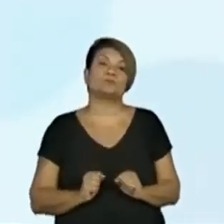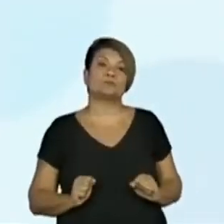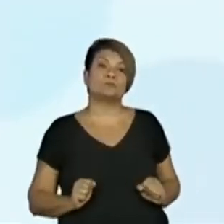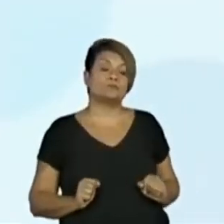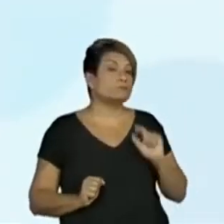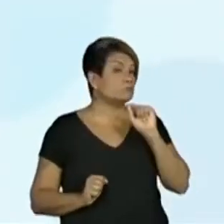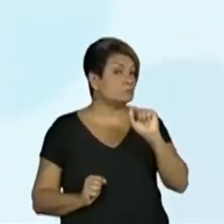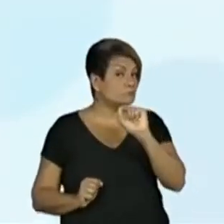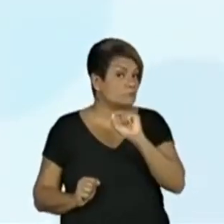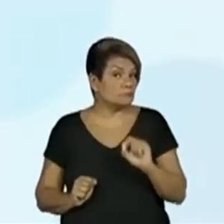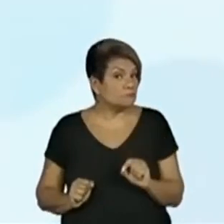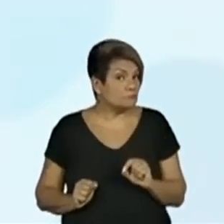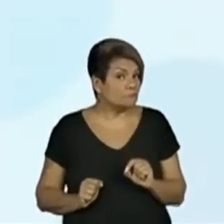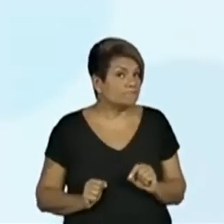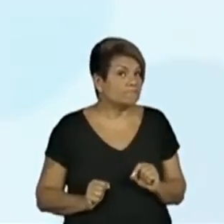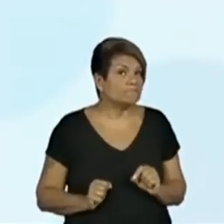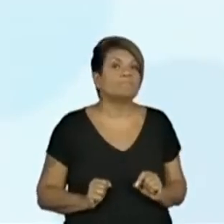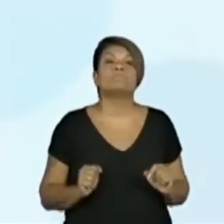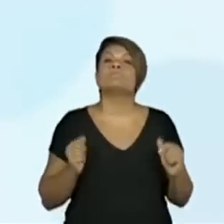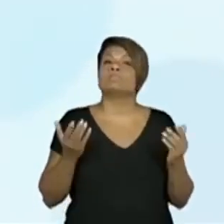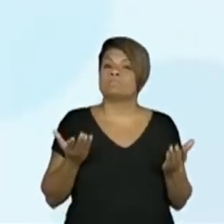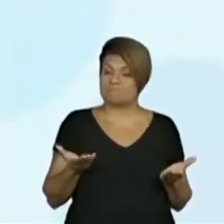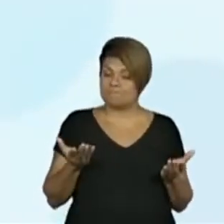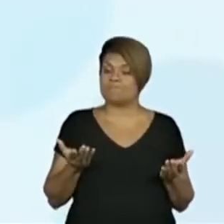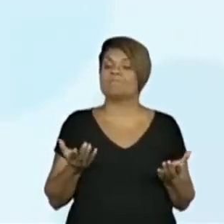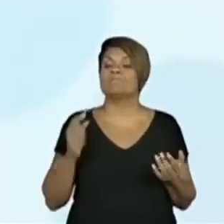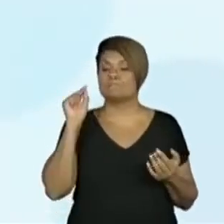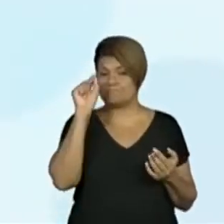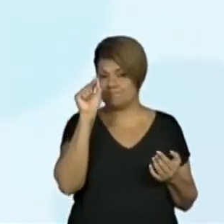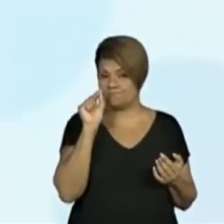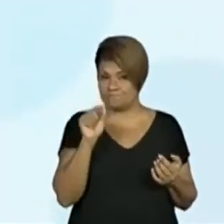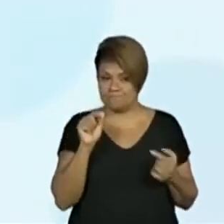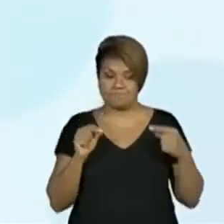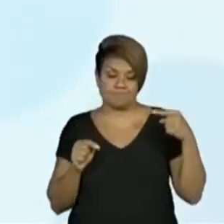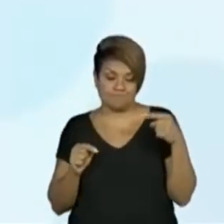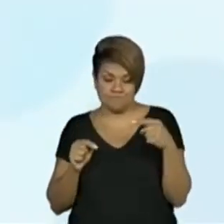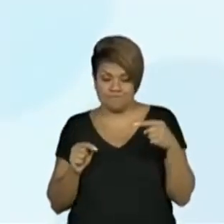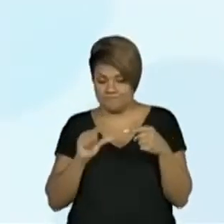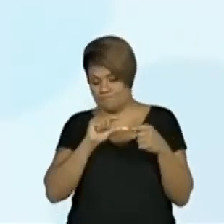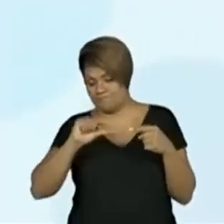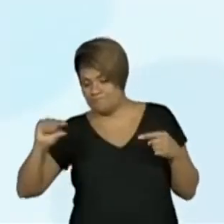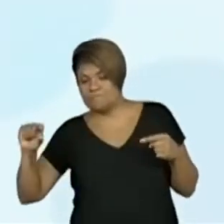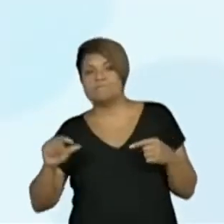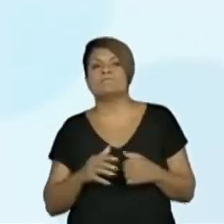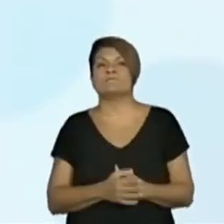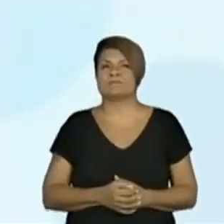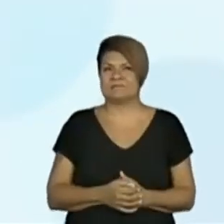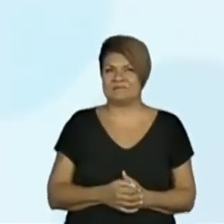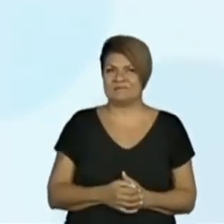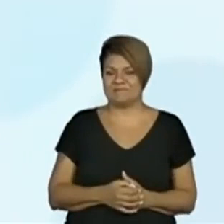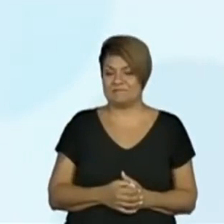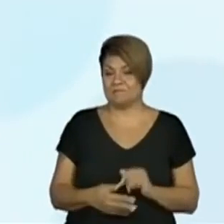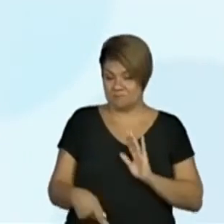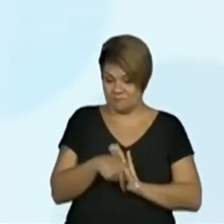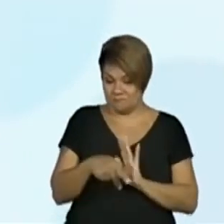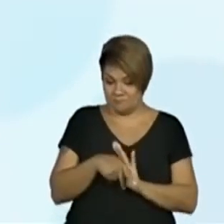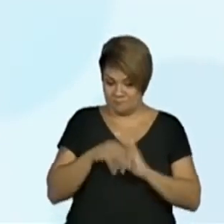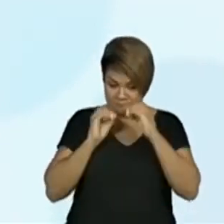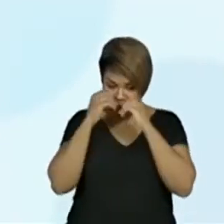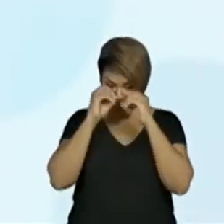Será que tem a ver com o plano dele? E novamente, ó, apareceu dois pontos. Já vai aparecer dentro do texto o próprio